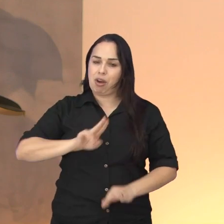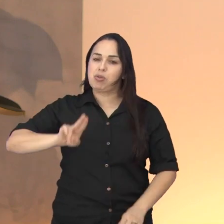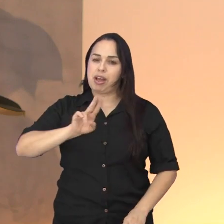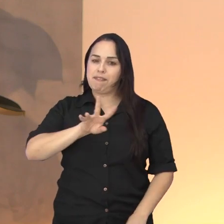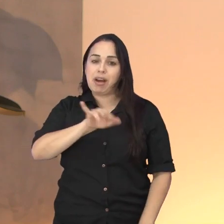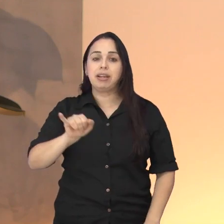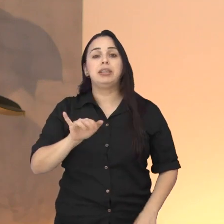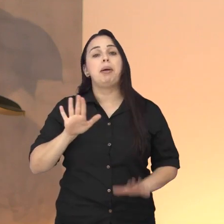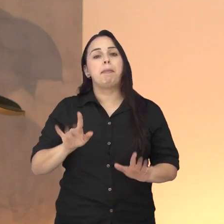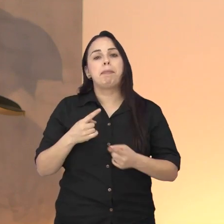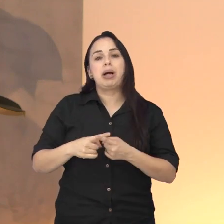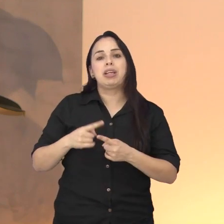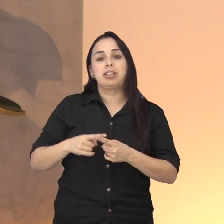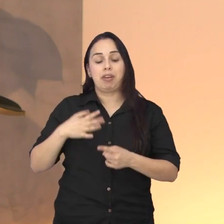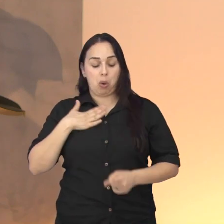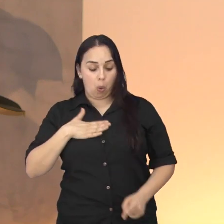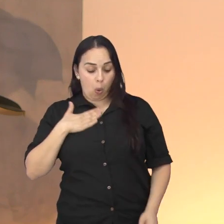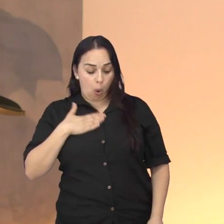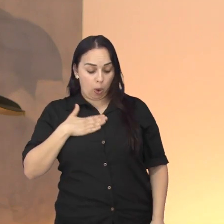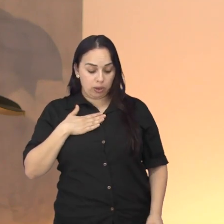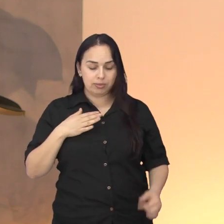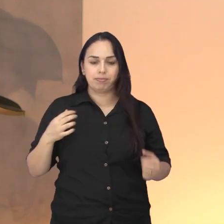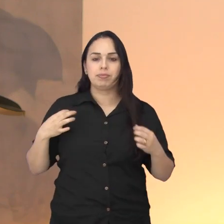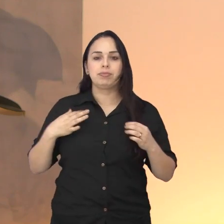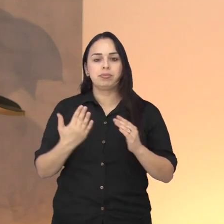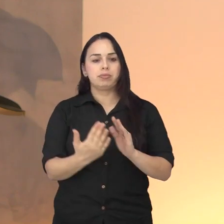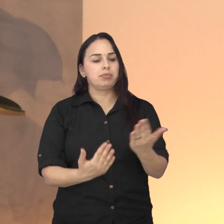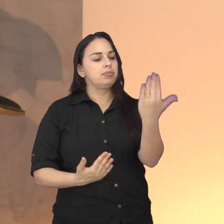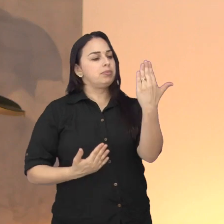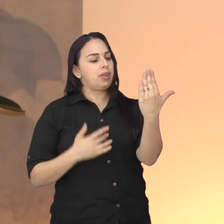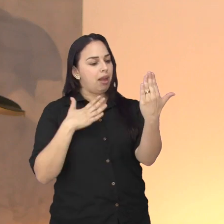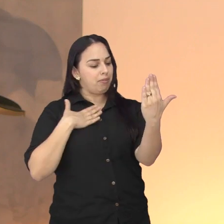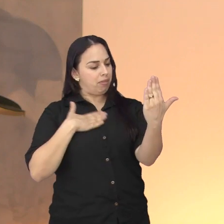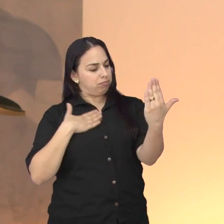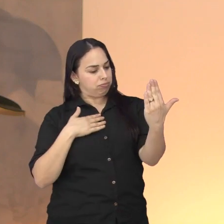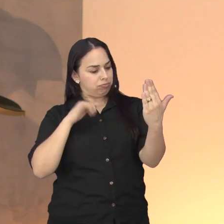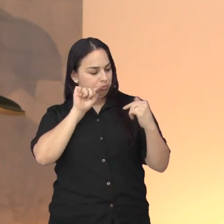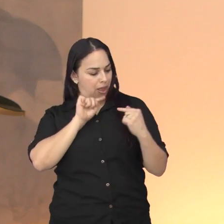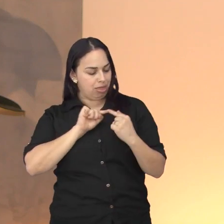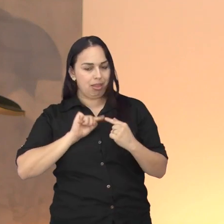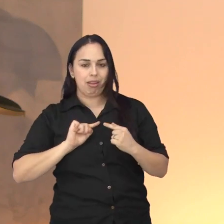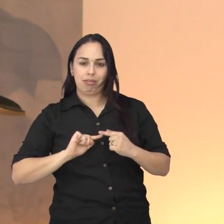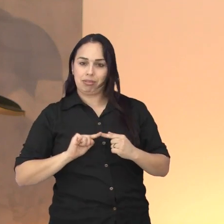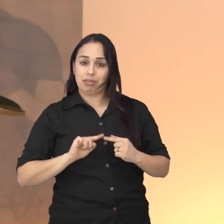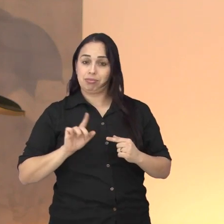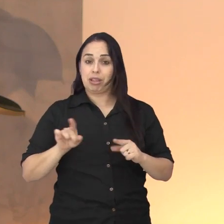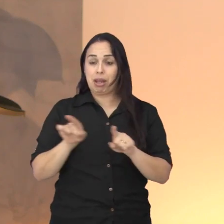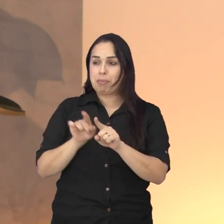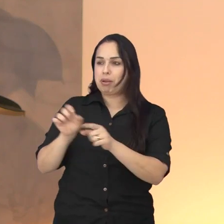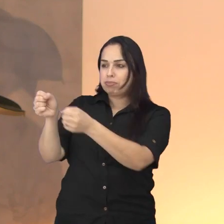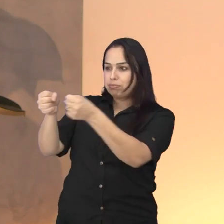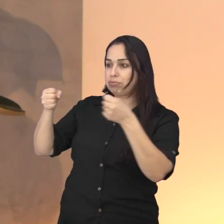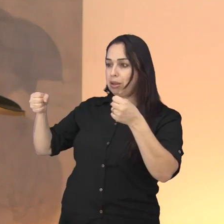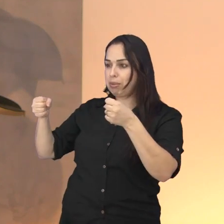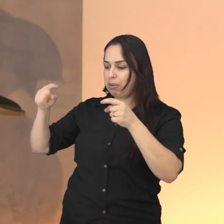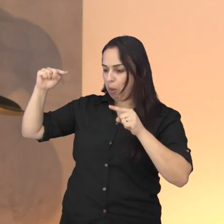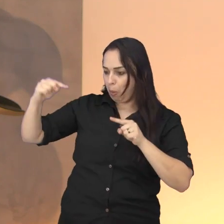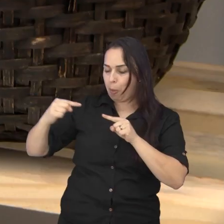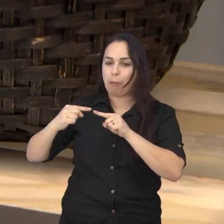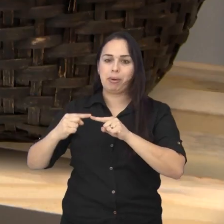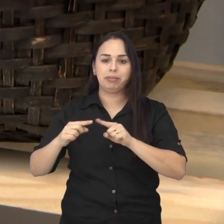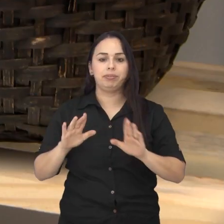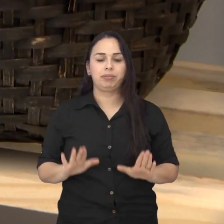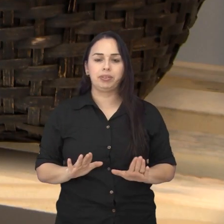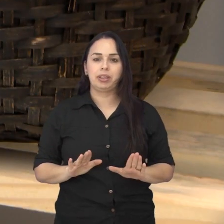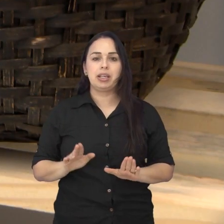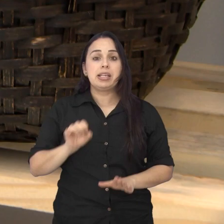é certo que você vai usar. Por quê? Porque você vai gostar daquilo em frente ao espelho e também você vai conseguir combinar com o que você já tem no armário.